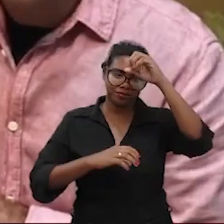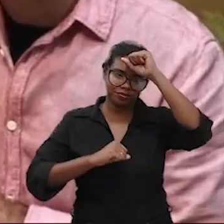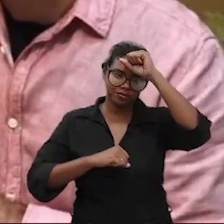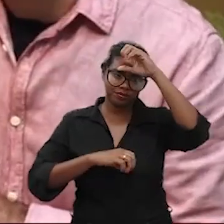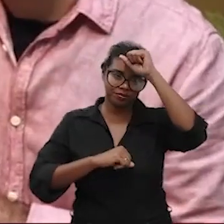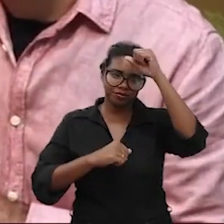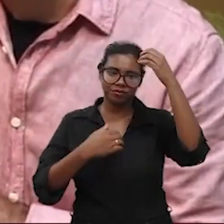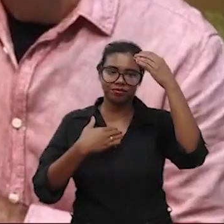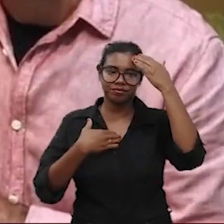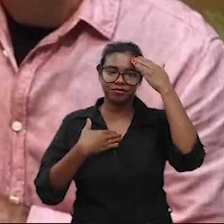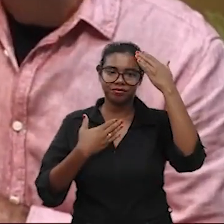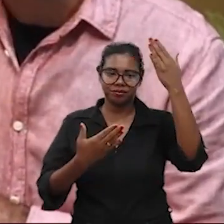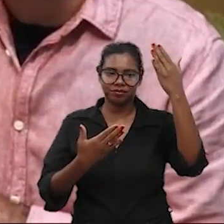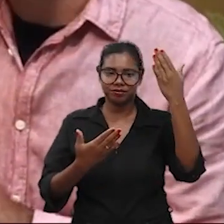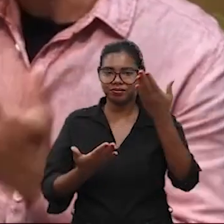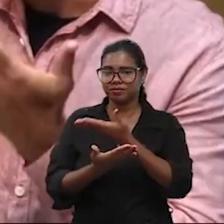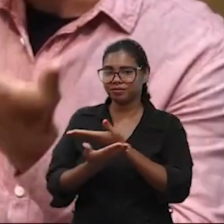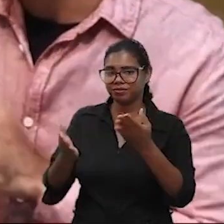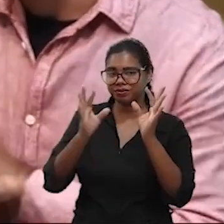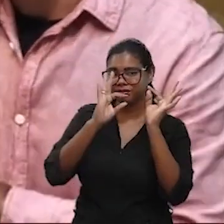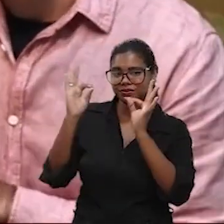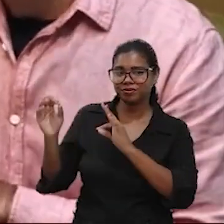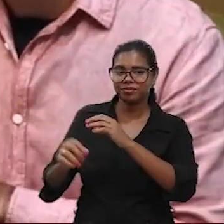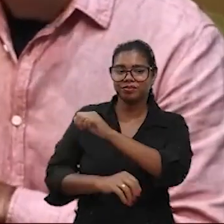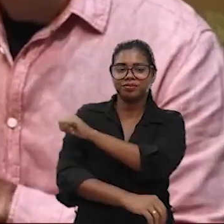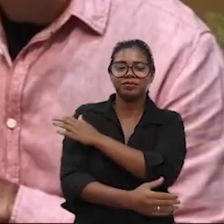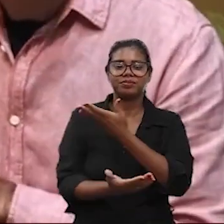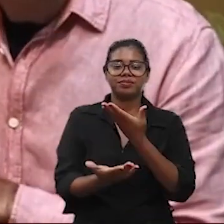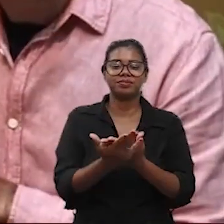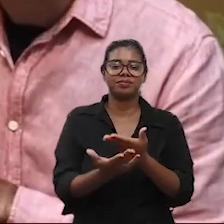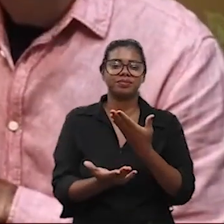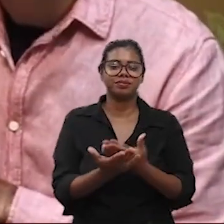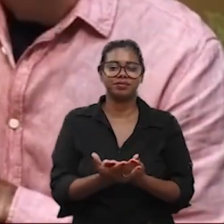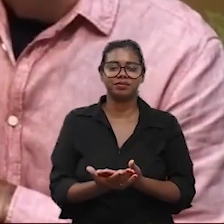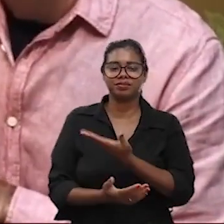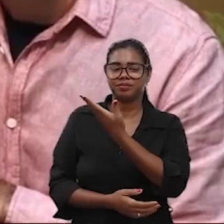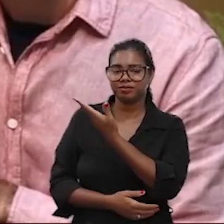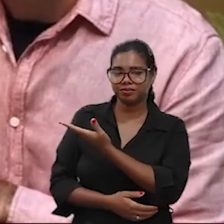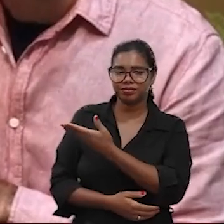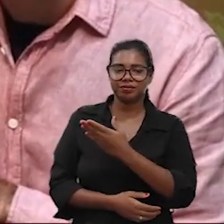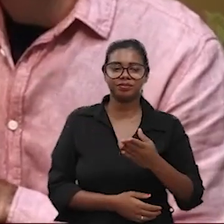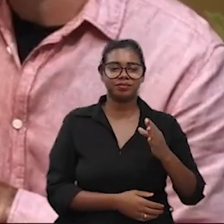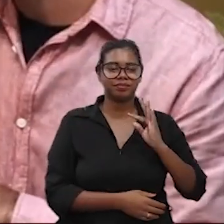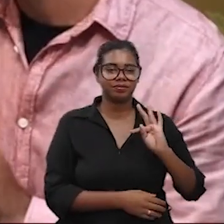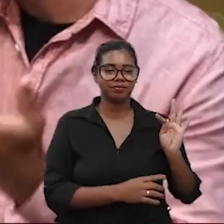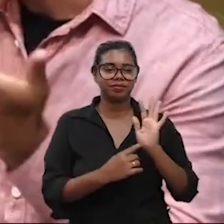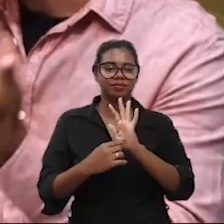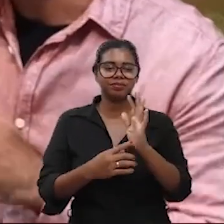Muito obrigado por ter assistido a essa aula. Na entrevista, eu sou o professor Túlio Marques e estive